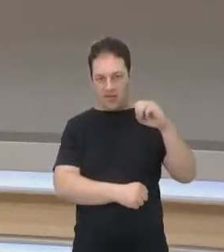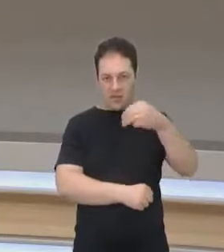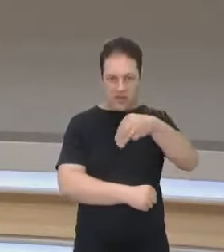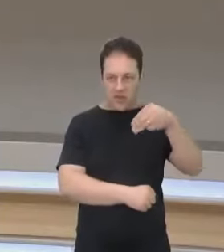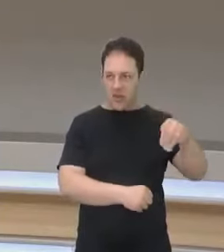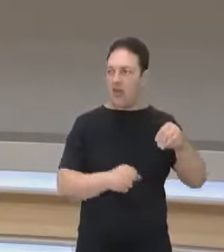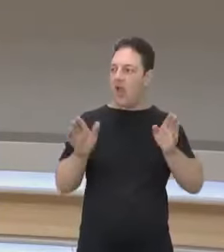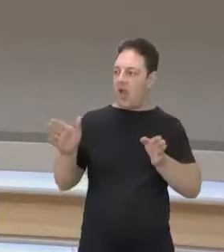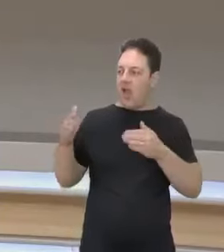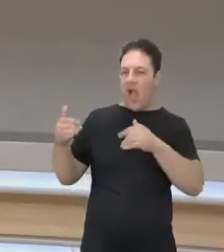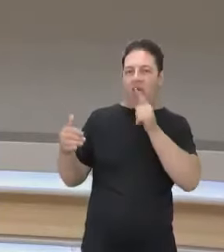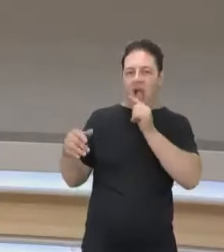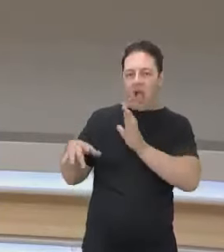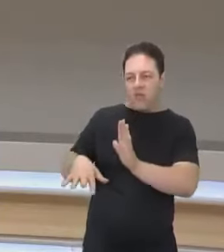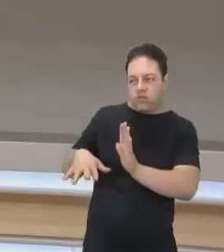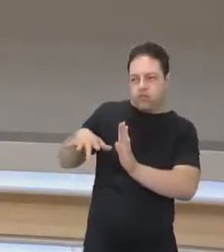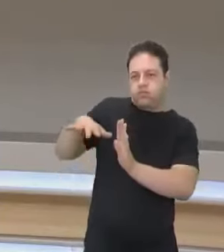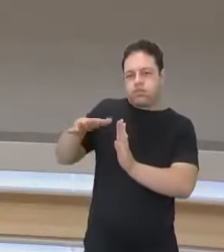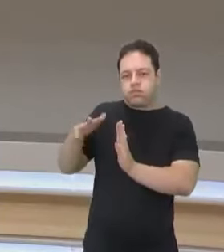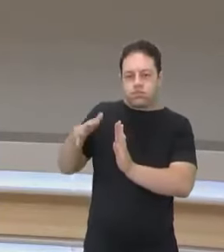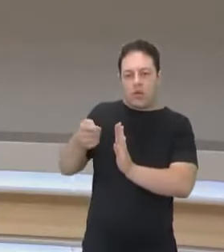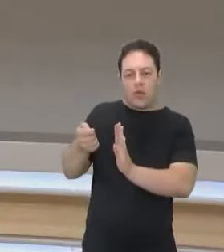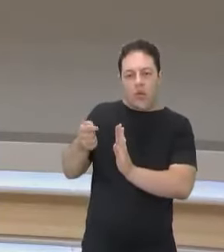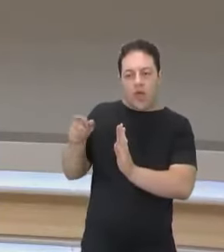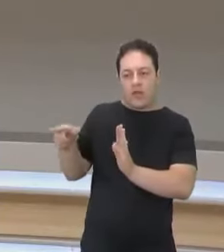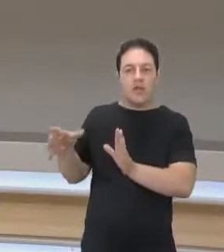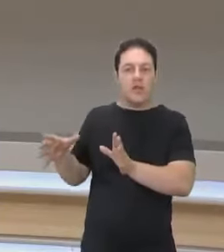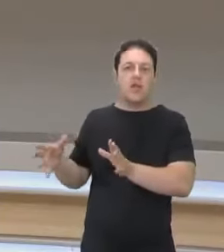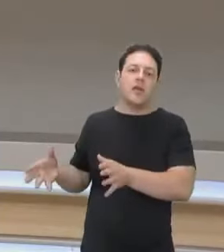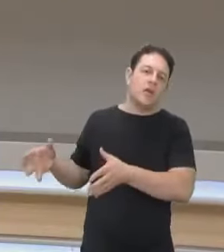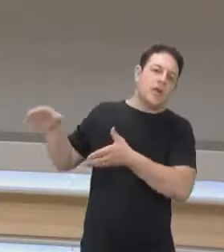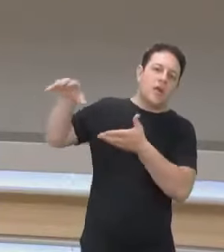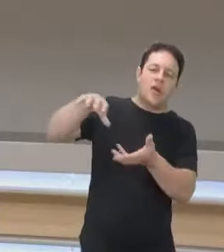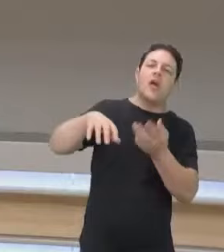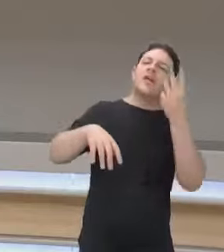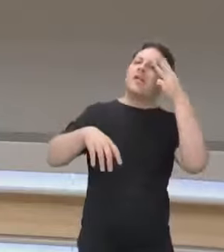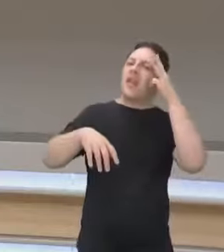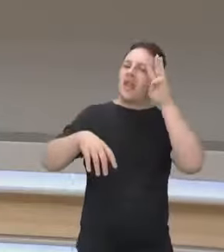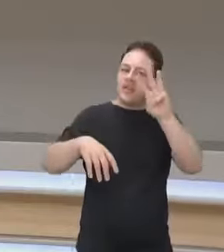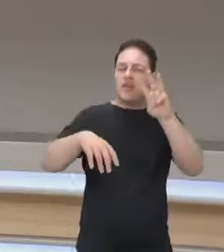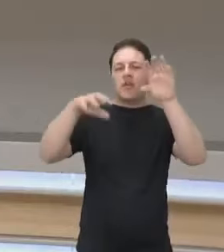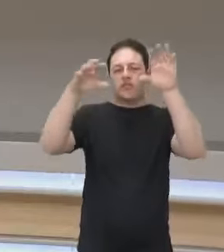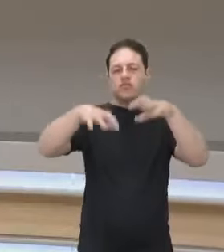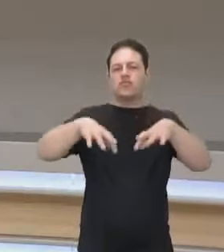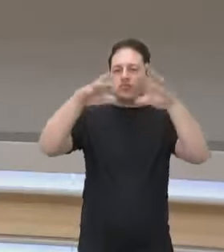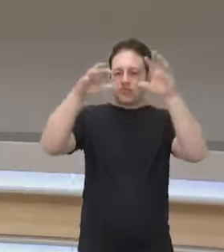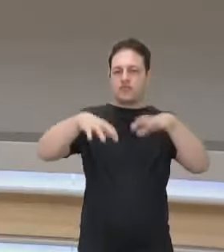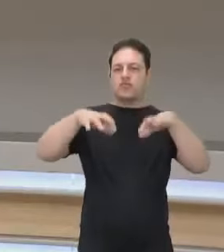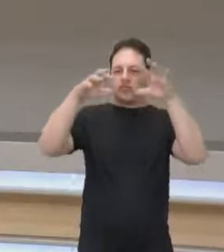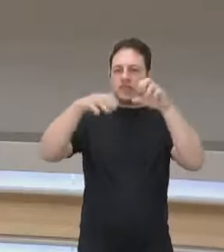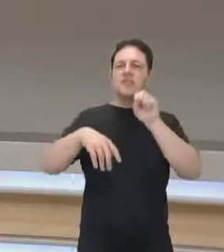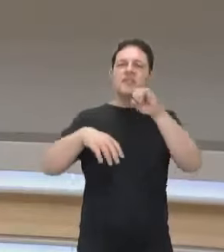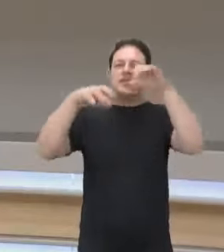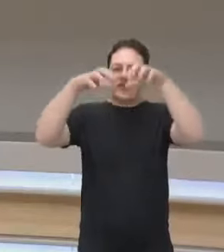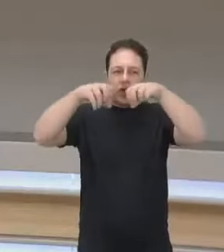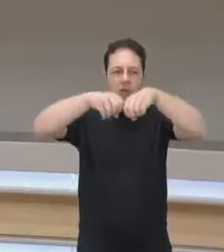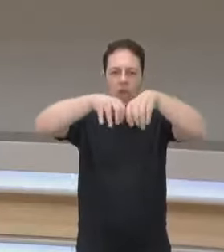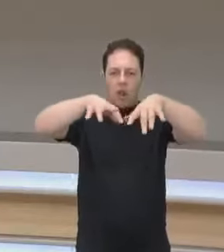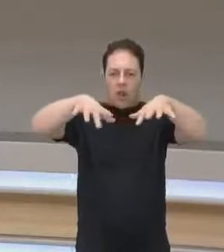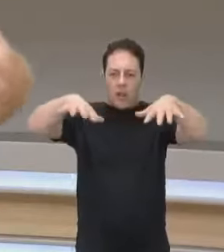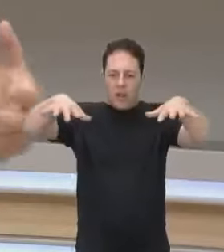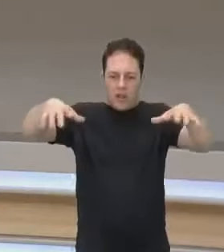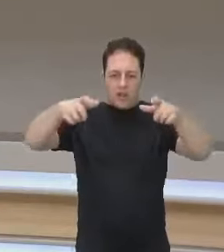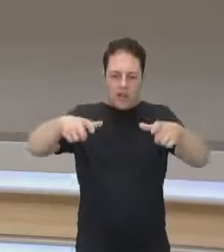d'água quase cheia, e tudo isso caiu em 3 dias. Então, se você tem essa chuva distribuída num